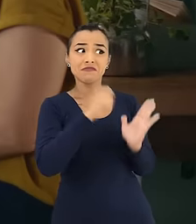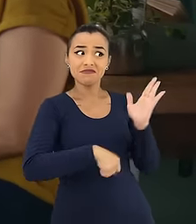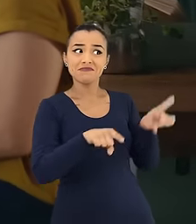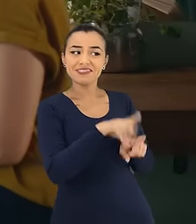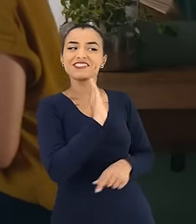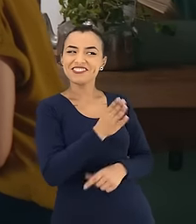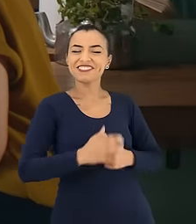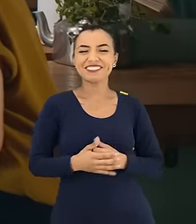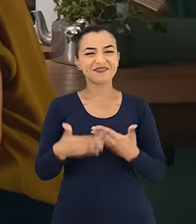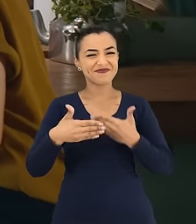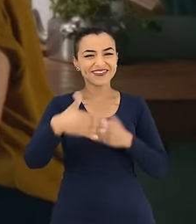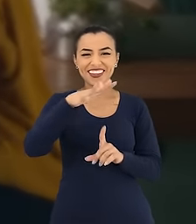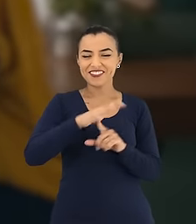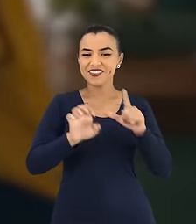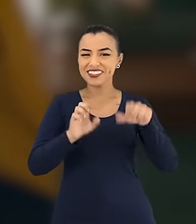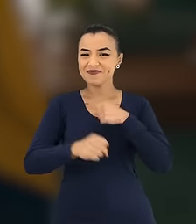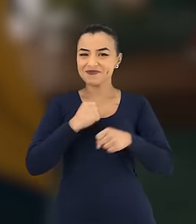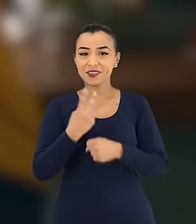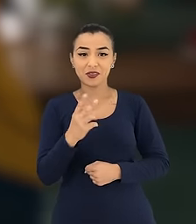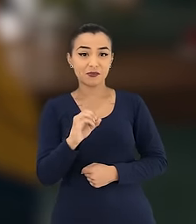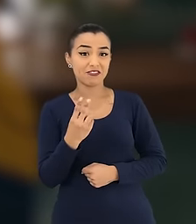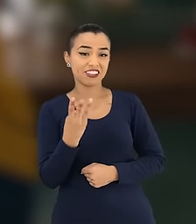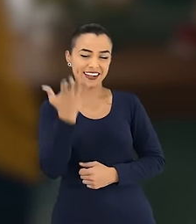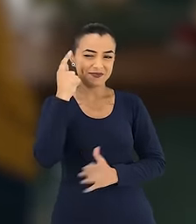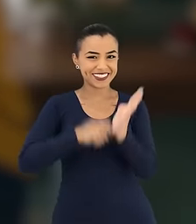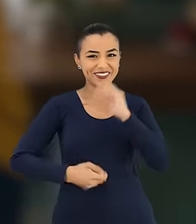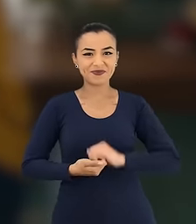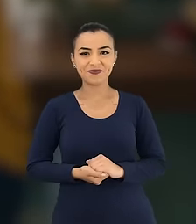Olha, eu também já fiz a minha inscrição. Vem aí, a Feira do Empreendedor 2023. Inscreva-se.